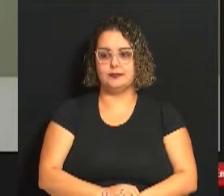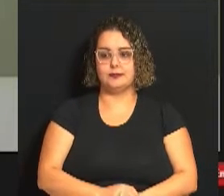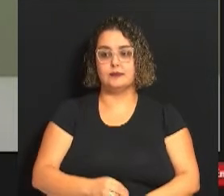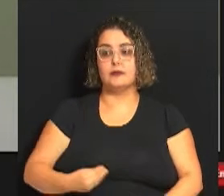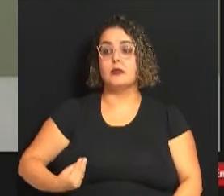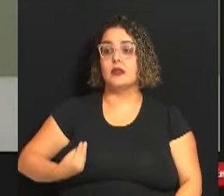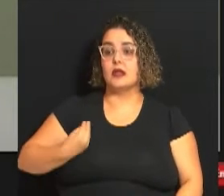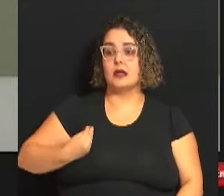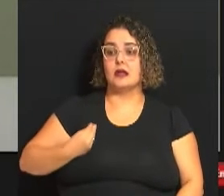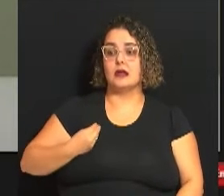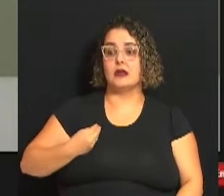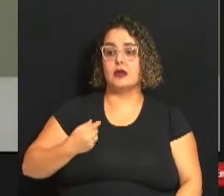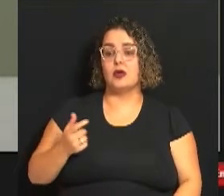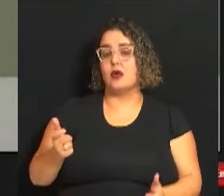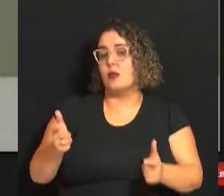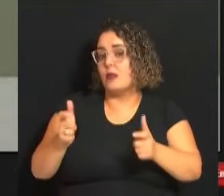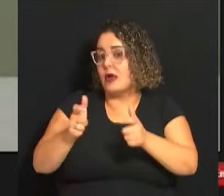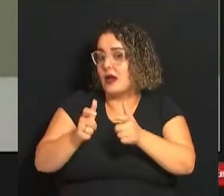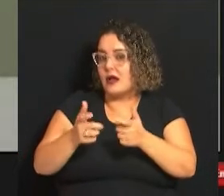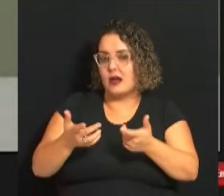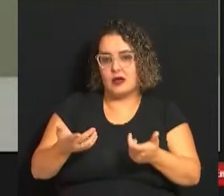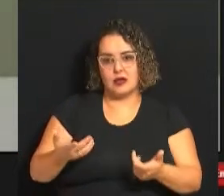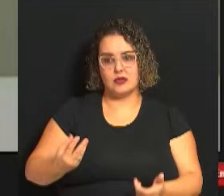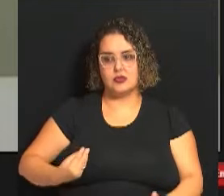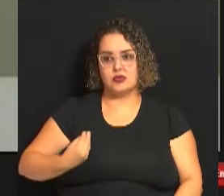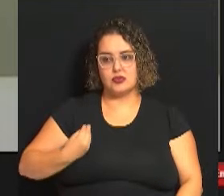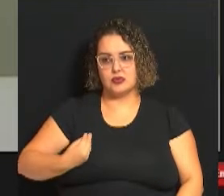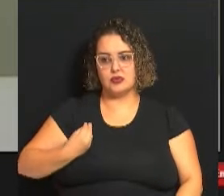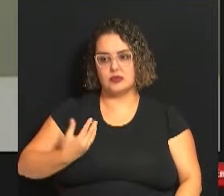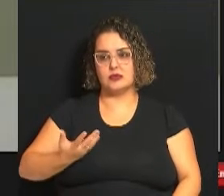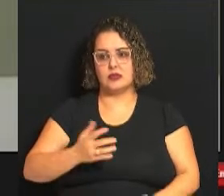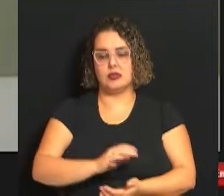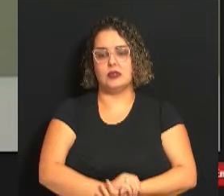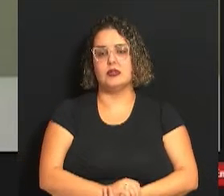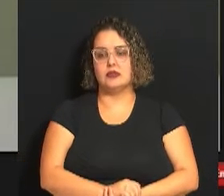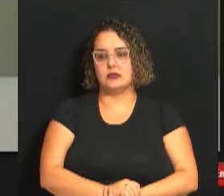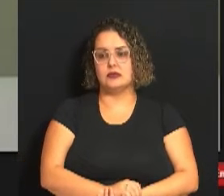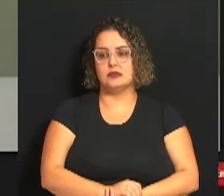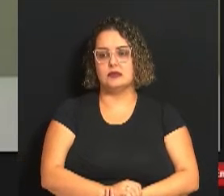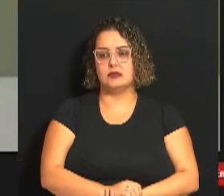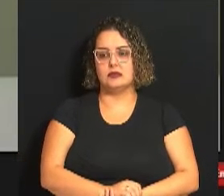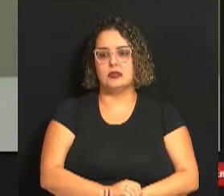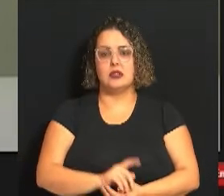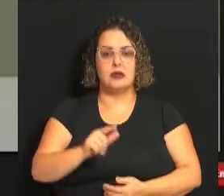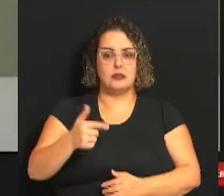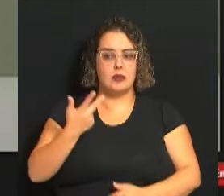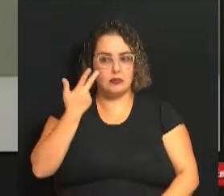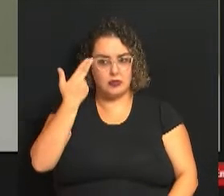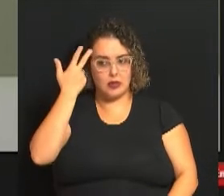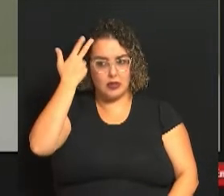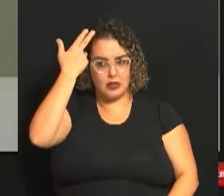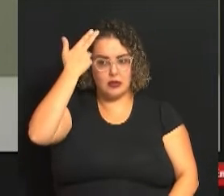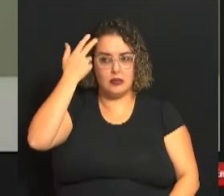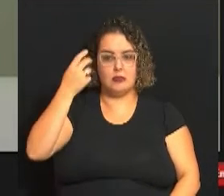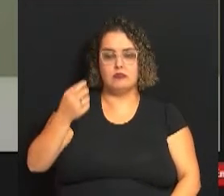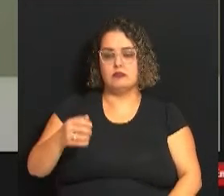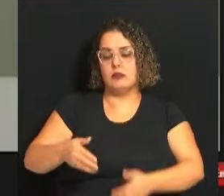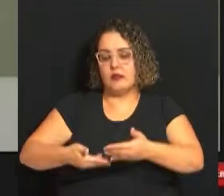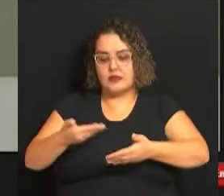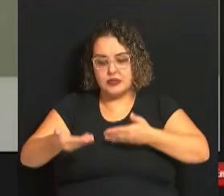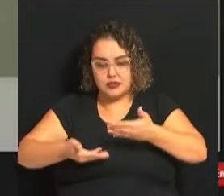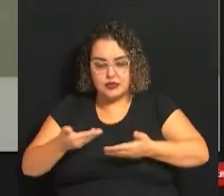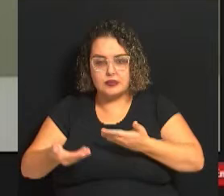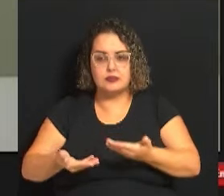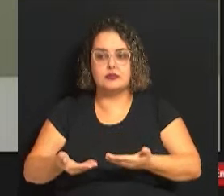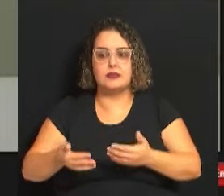sobrevivência é bastante baixo. Os pacientes acabam, depois da cirurgia, recebendo quimio e radioterapia, mas a